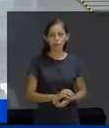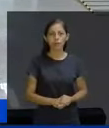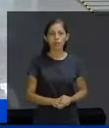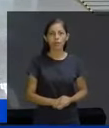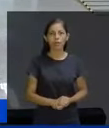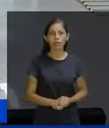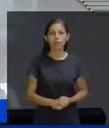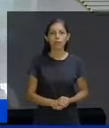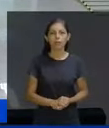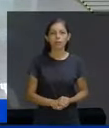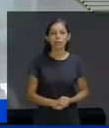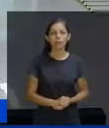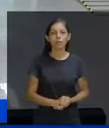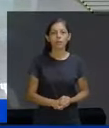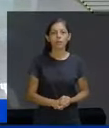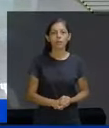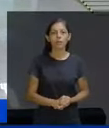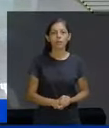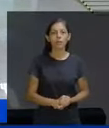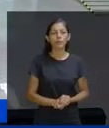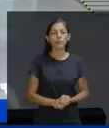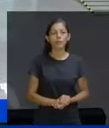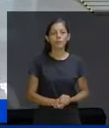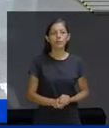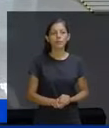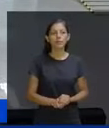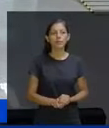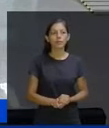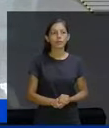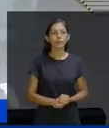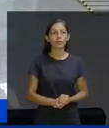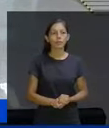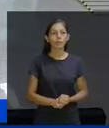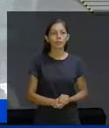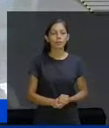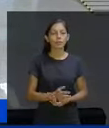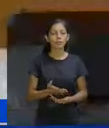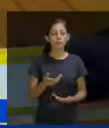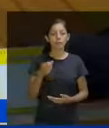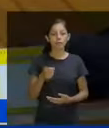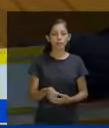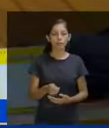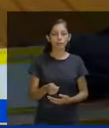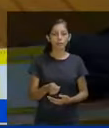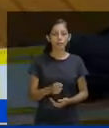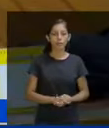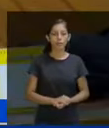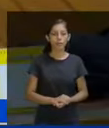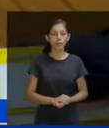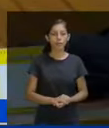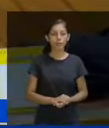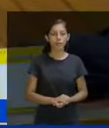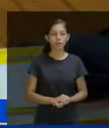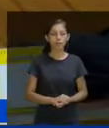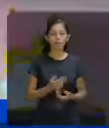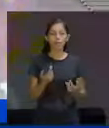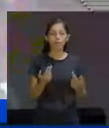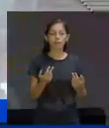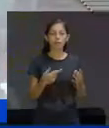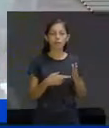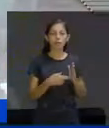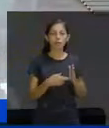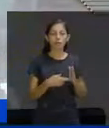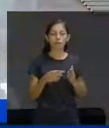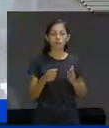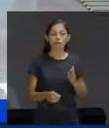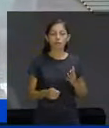declaração opostos por Silvia Nobre Lopes. É como voto, senhor presidente. Perfeito. Como vota juiz Normande Souza? Eu acompanho o relator. Juíza